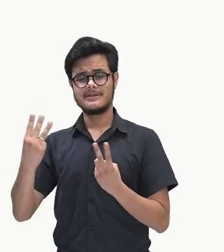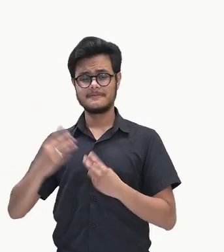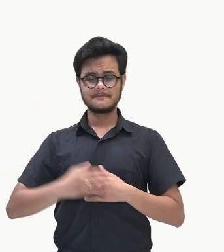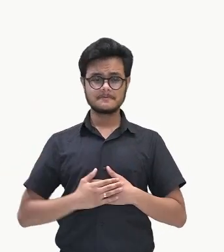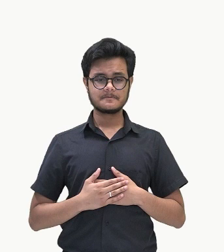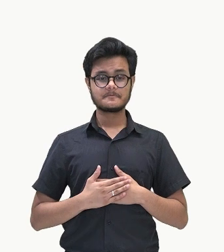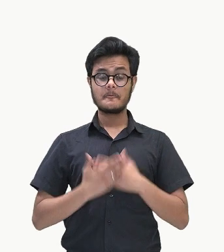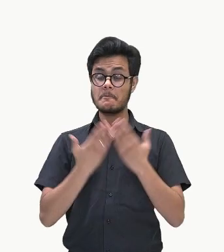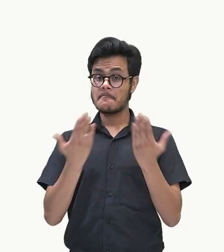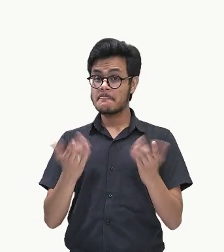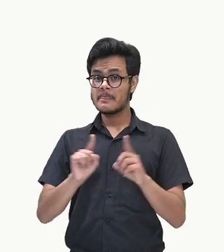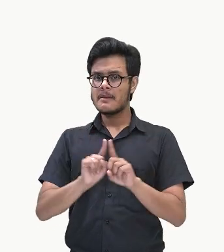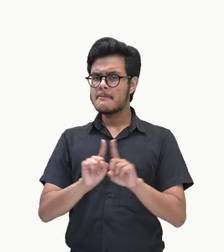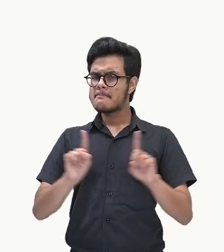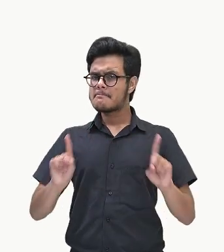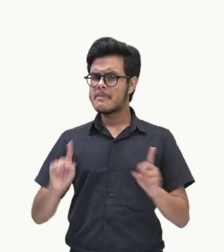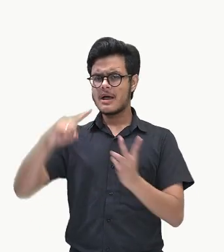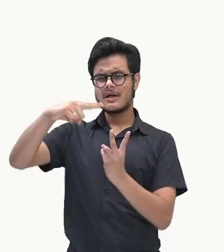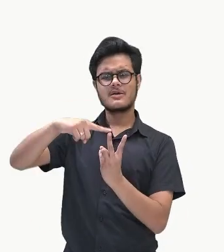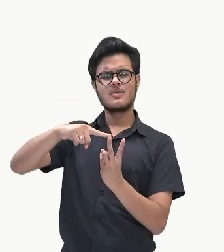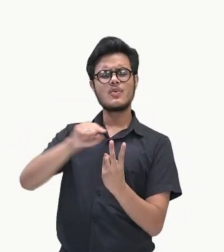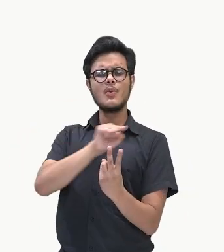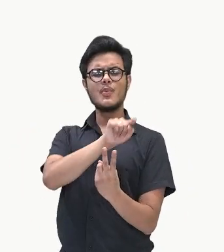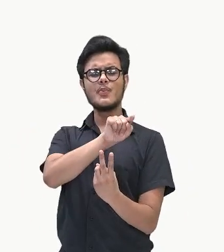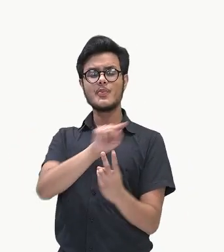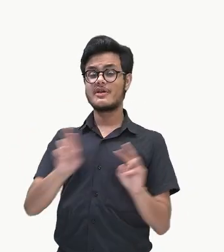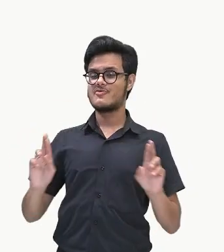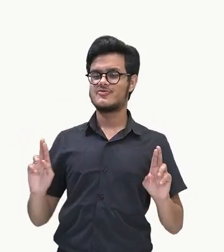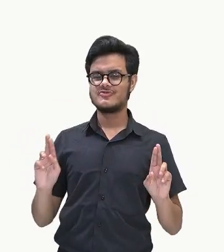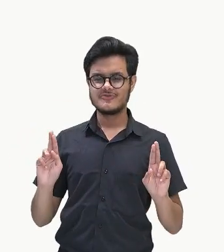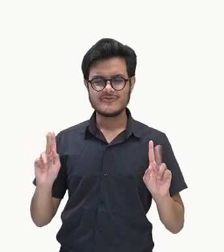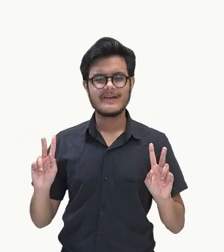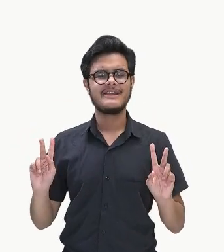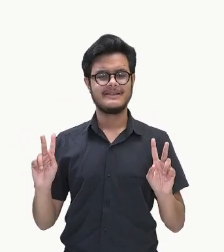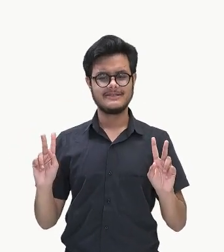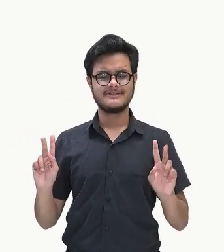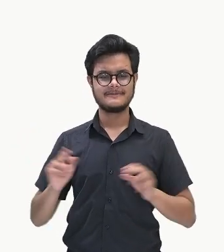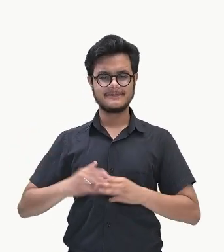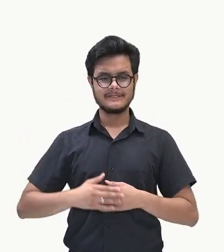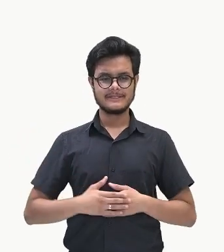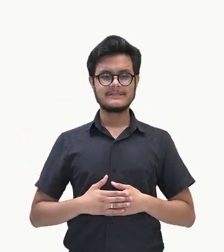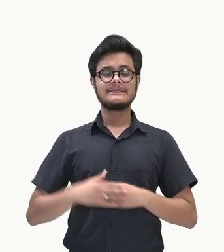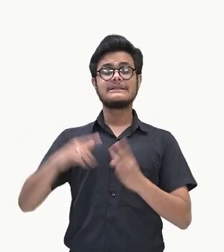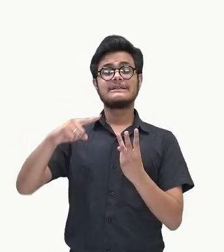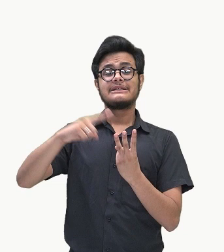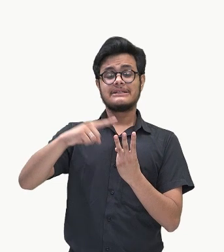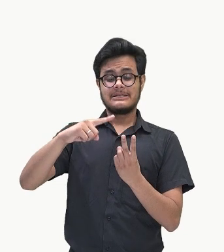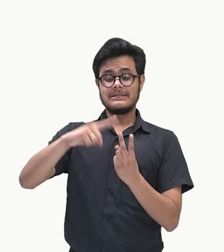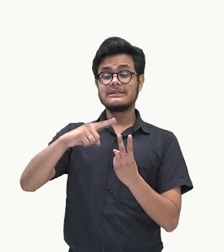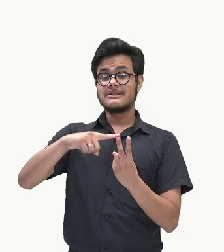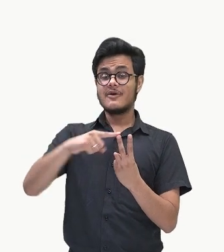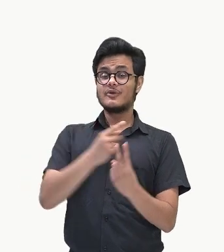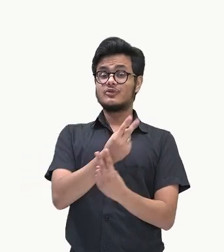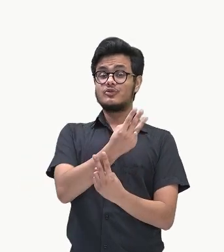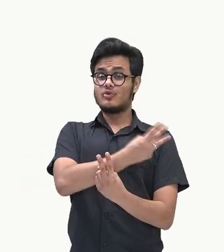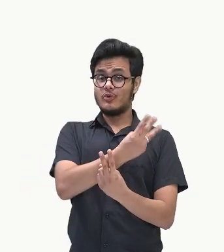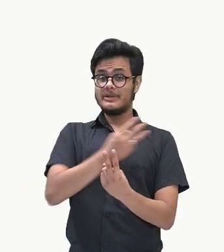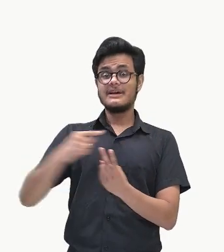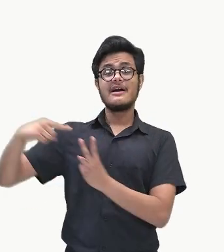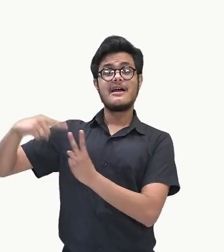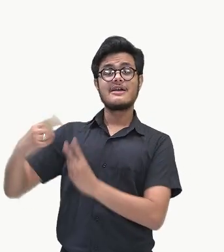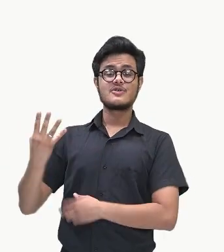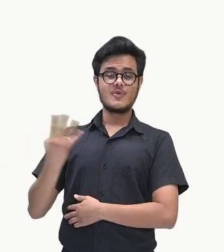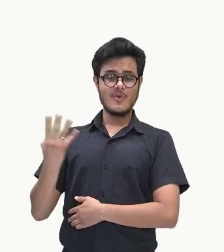nossos índices são diferentes. Raiz cúbica, raiz quarta. E